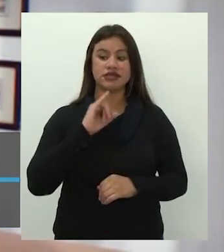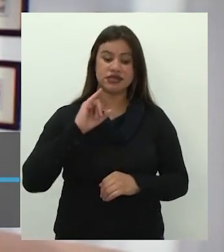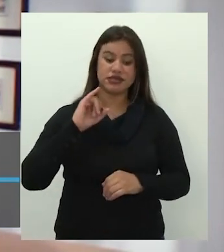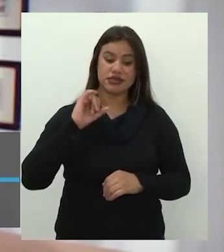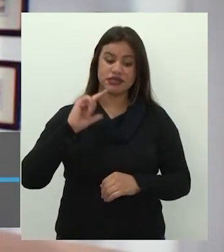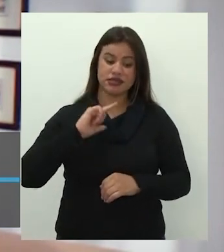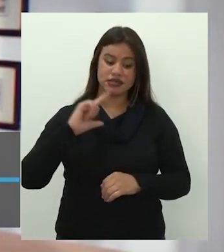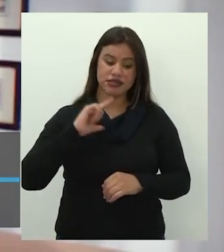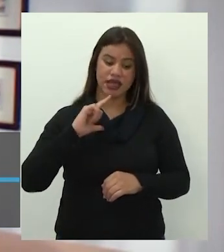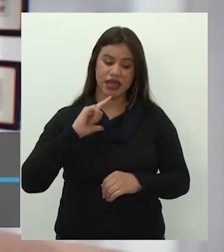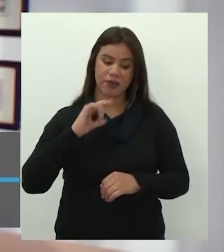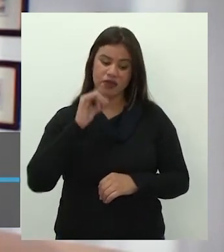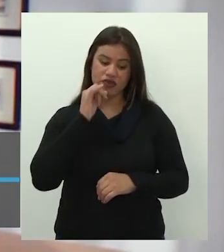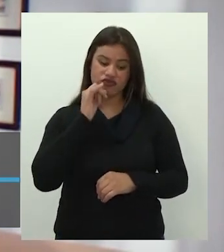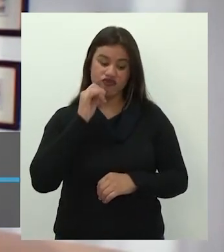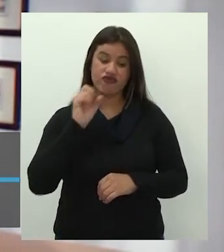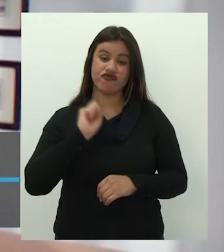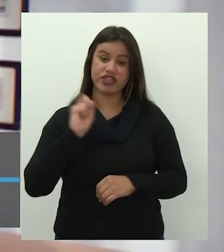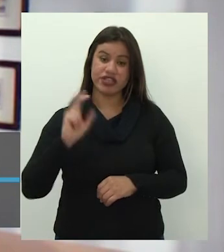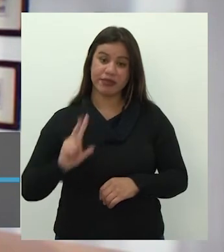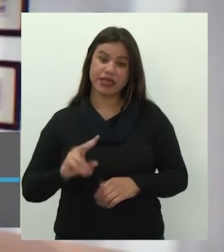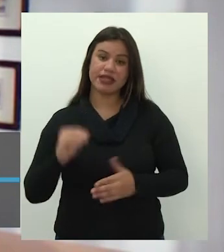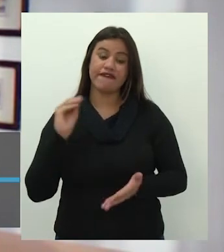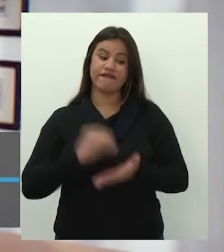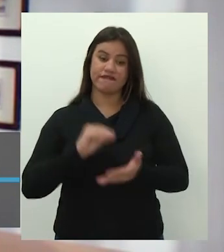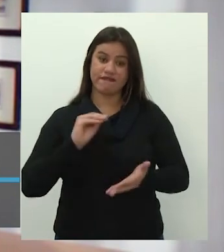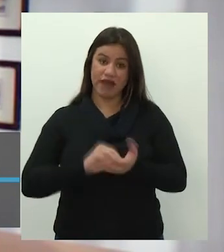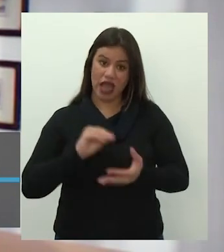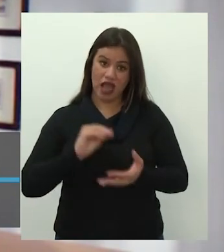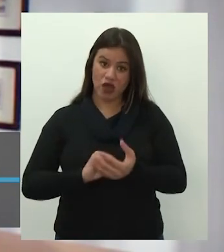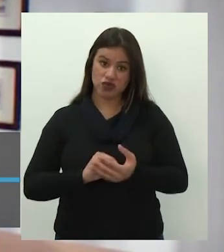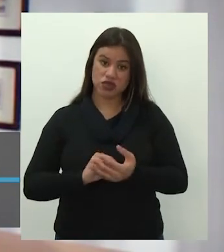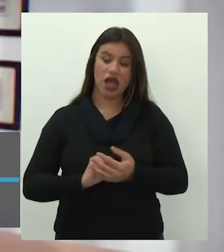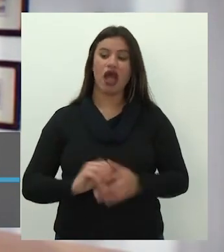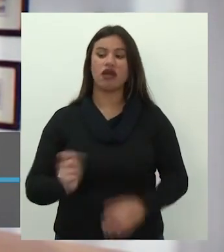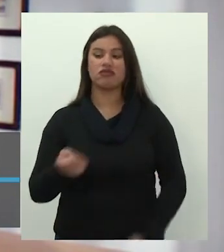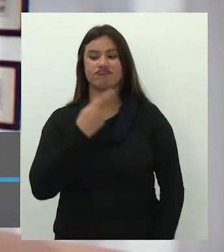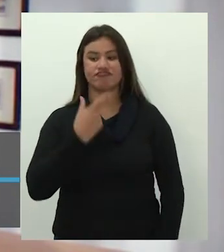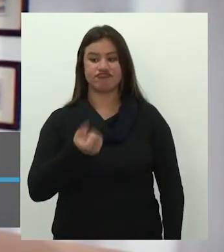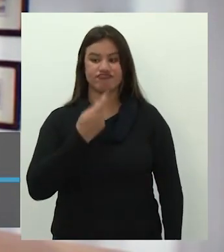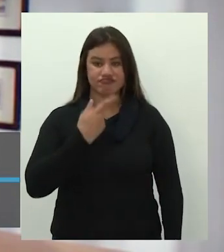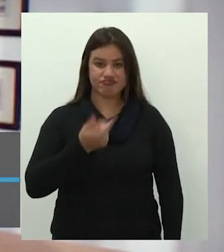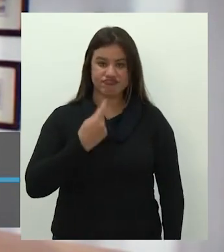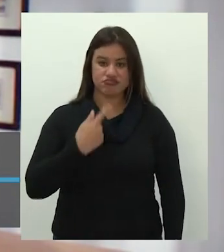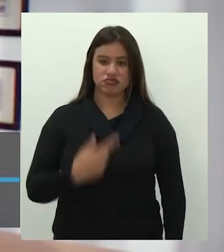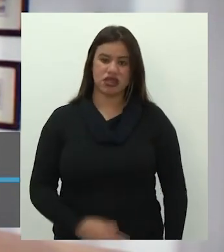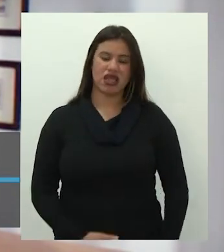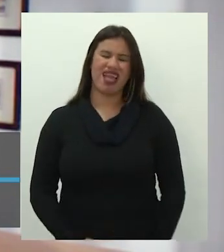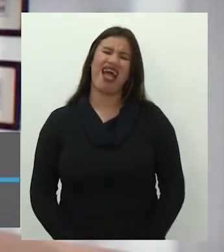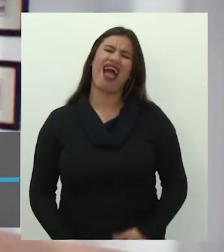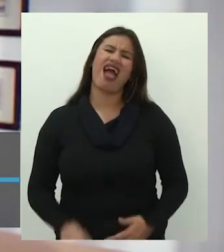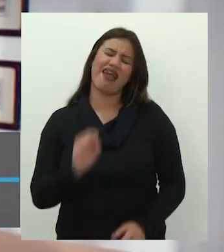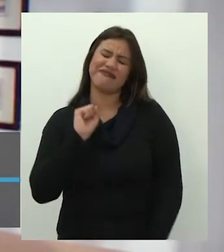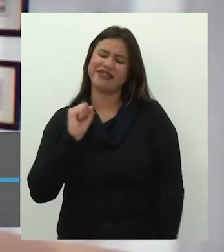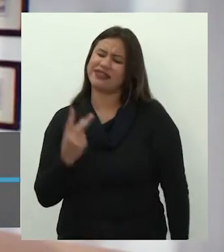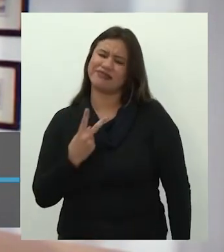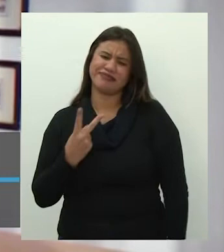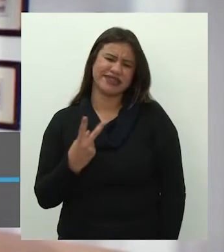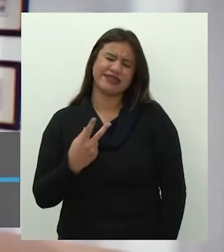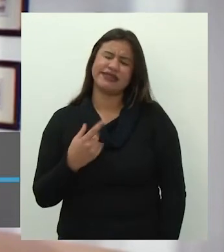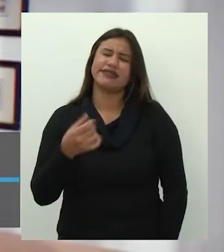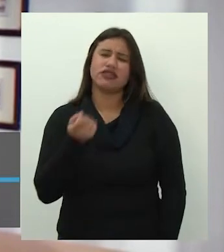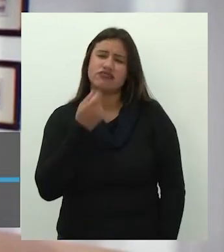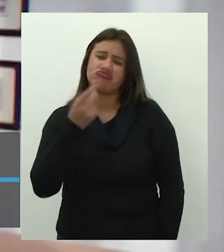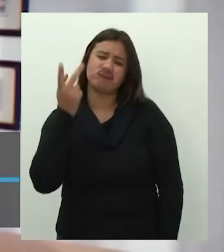daquela vitamina. Então, dizer que estou tomando não faz mal. Faz